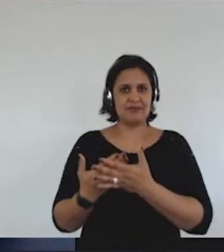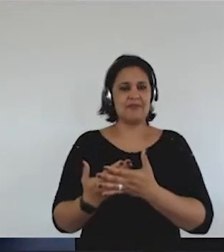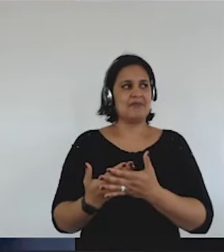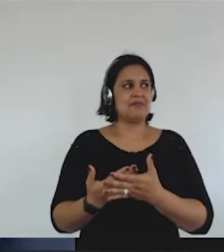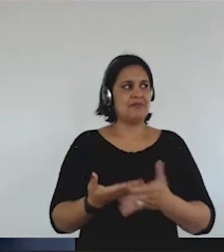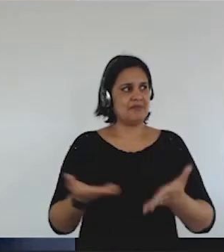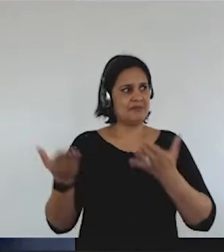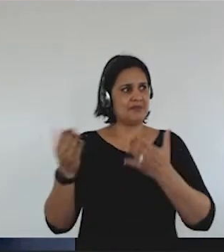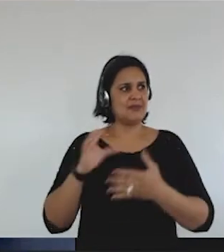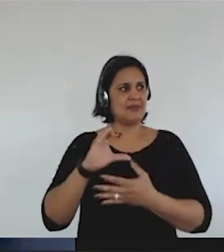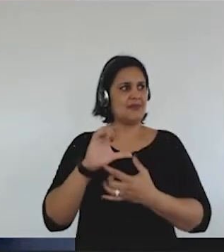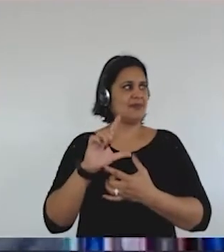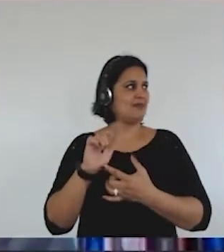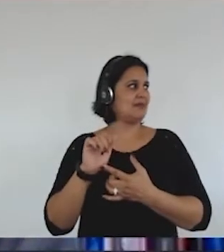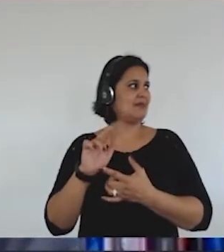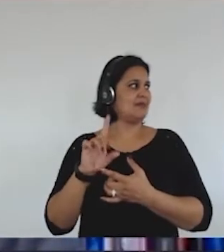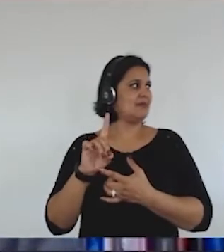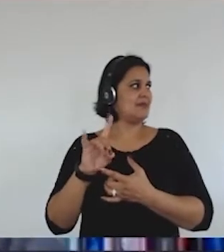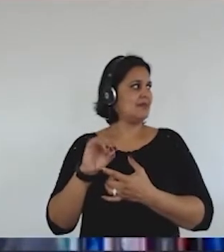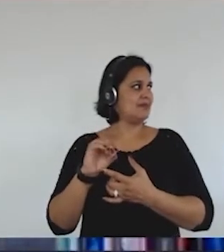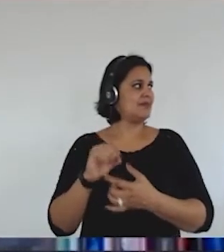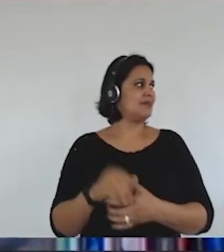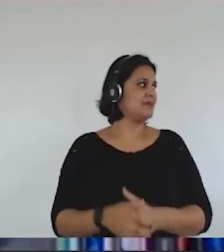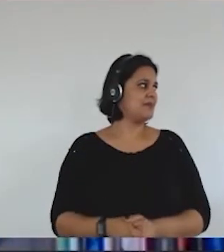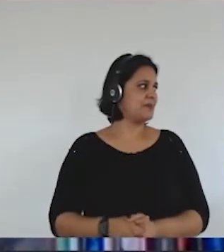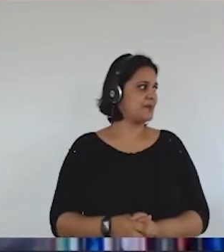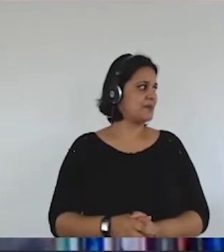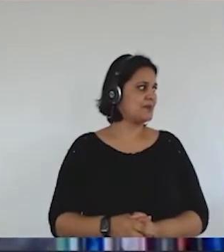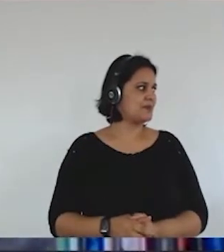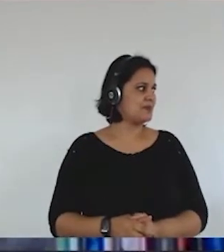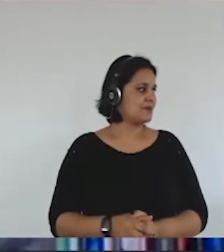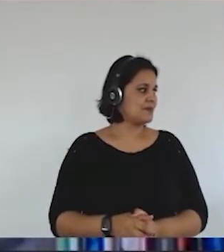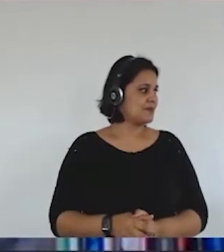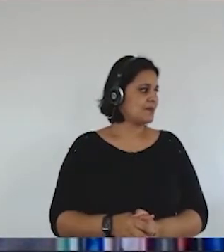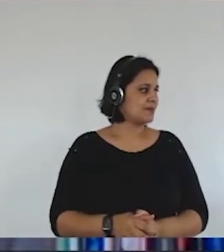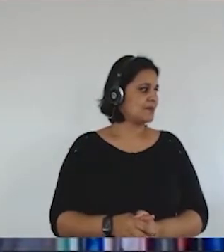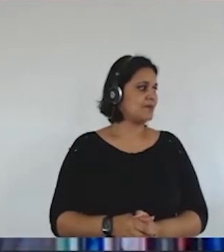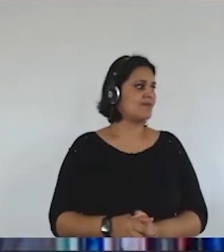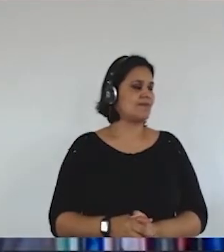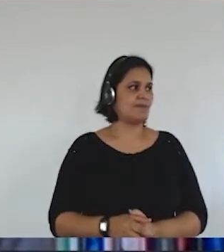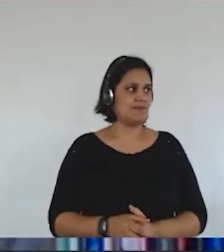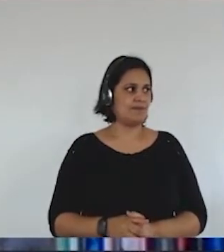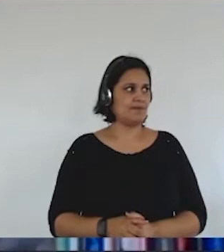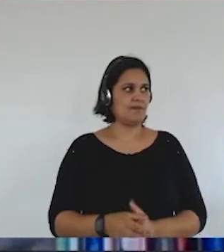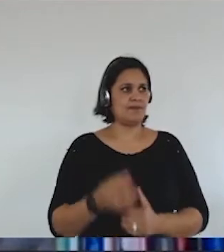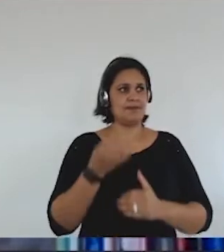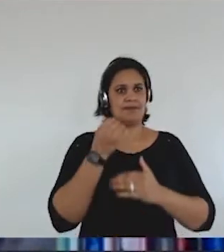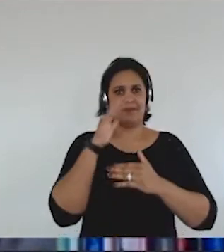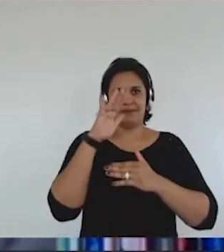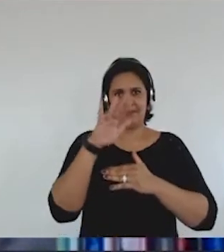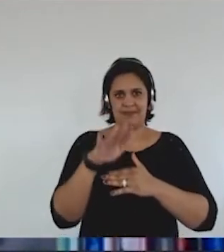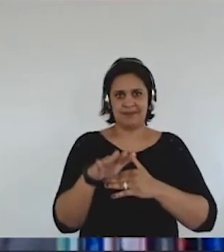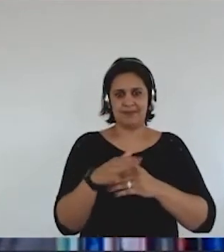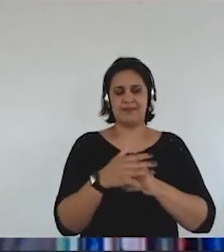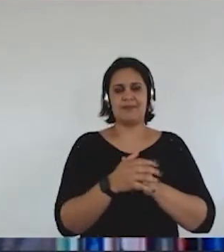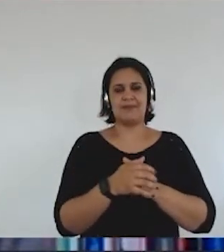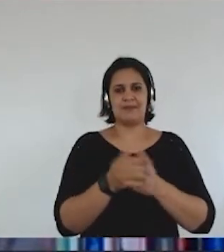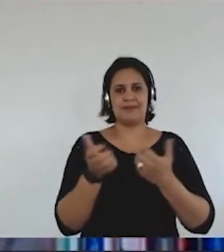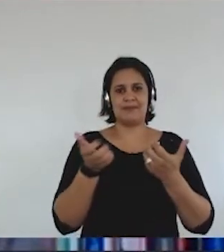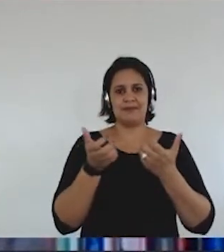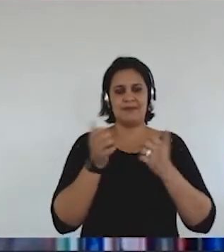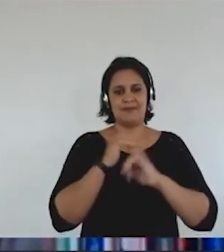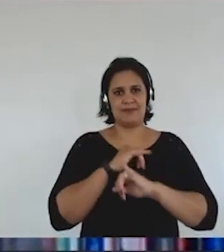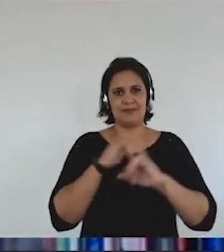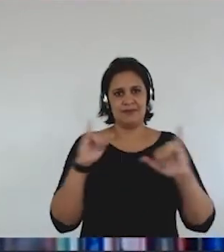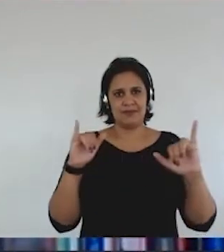palavra. Bom, boa tarde a todos e todas. Eu queria iniciar dizendo que é uma imensa honra e